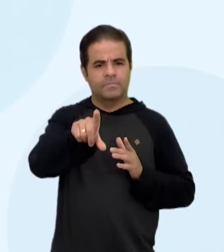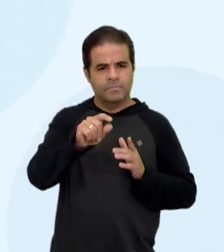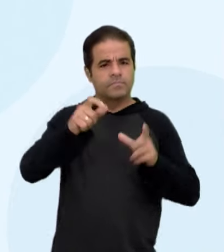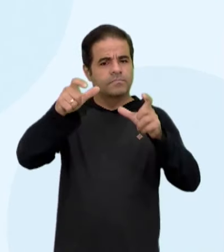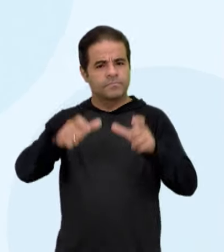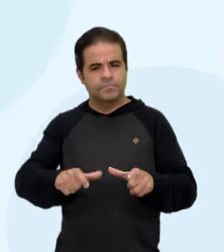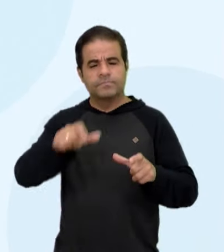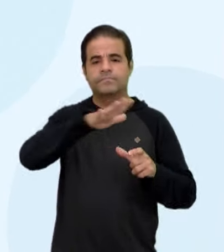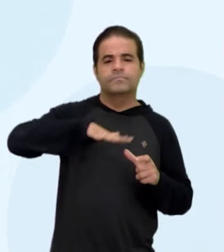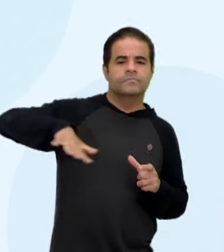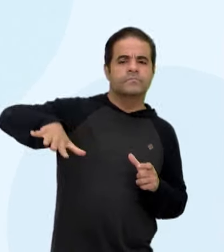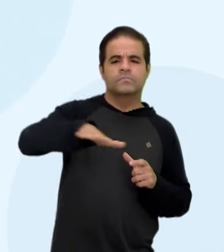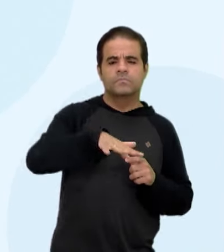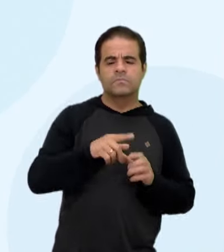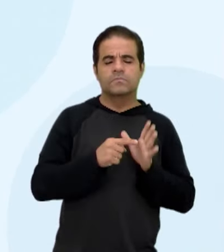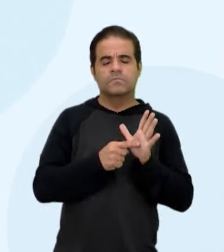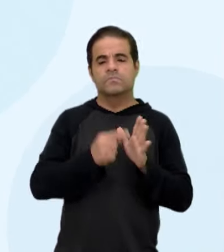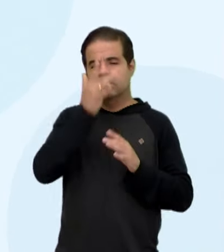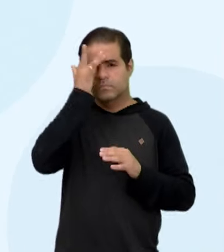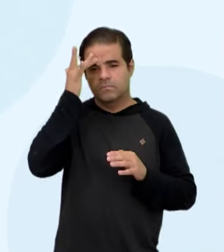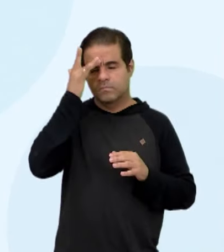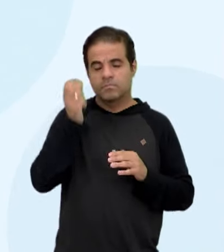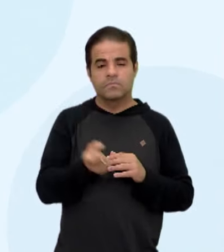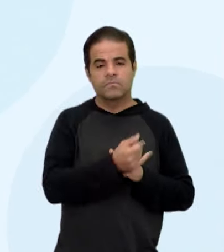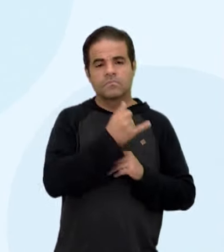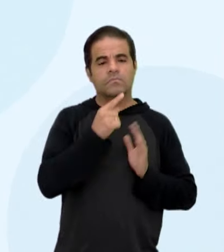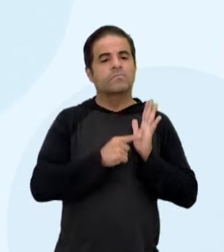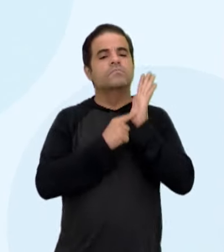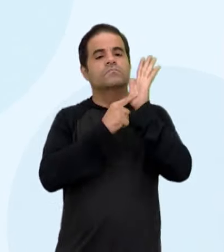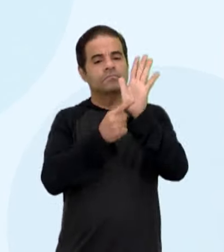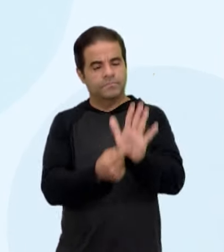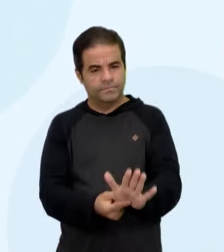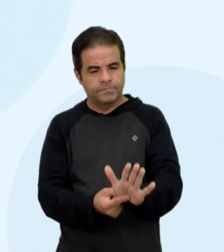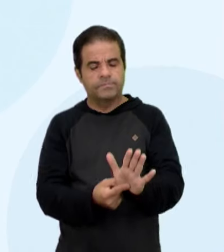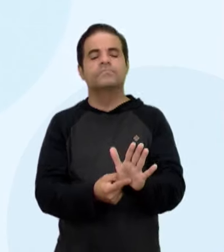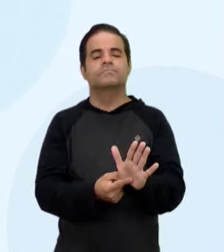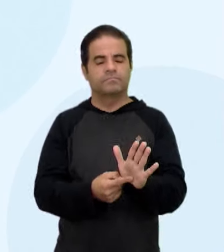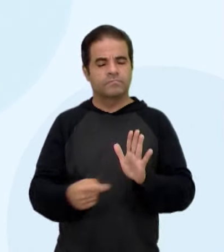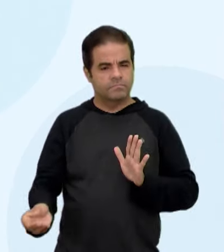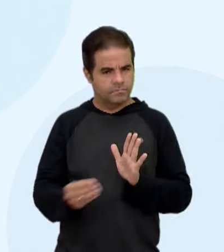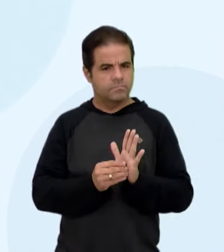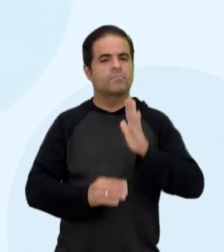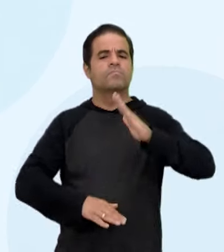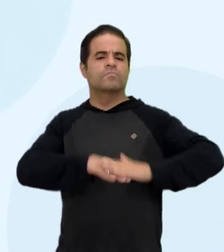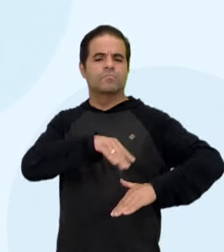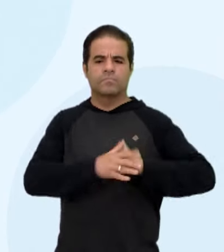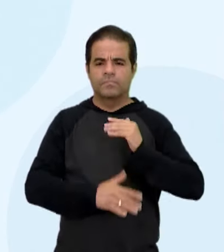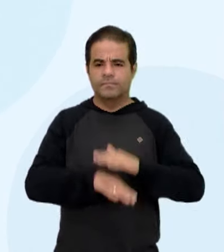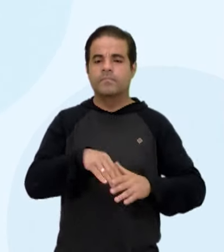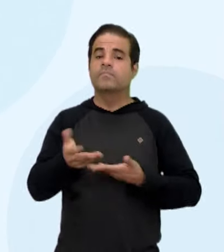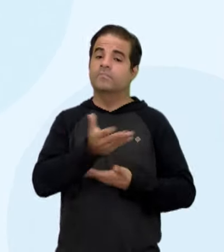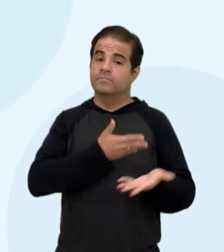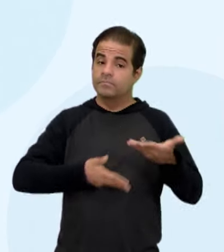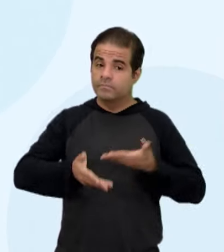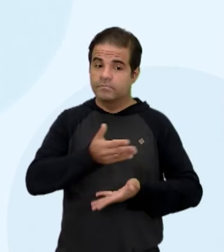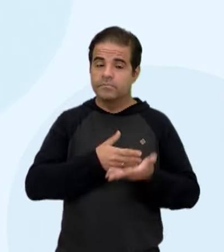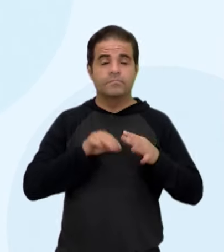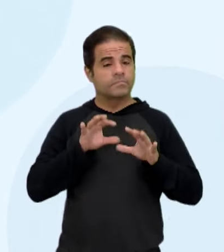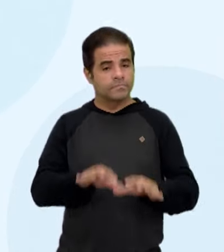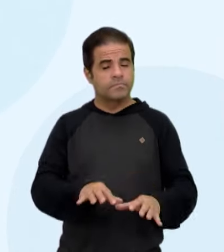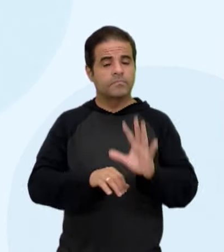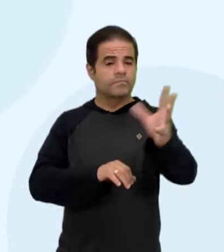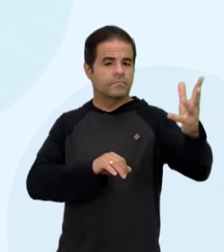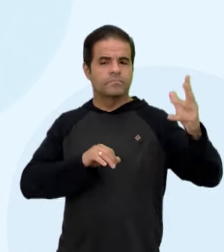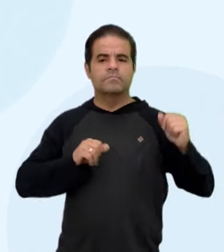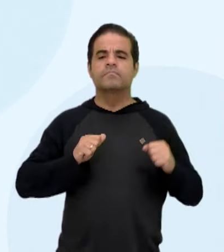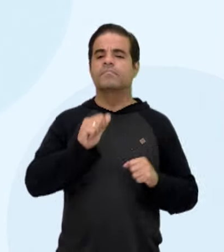como é apresentada pelas populações, cujo caráter resulta da ação e da interação de fatores